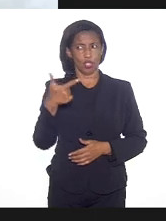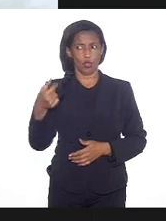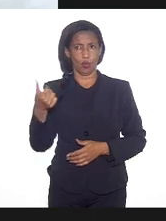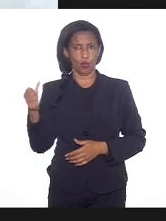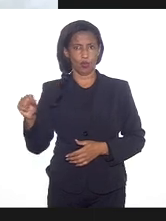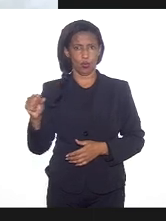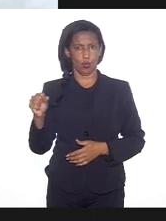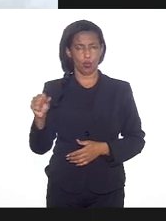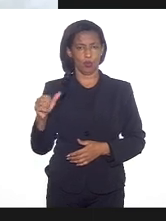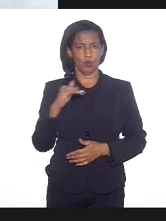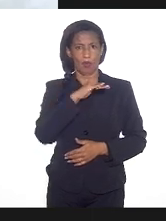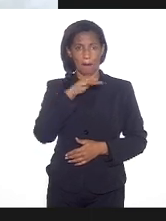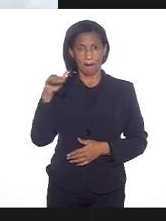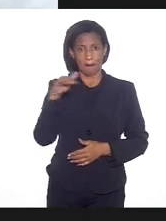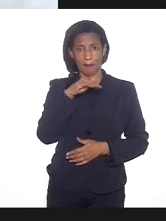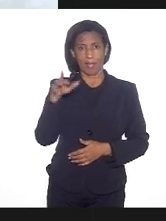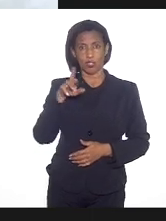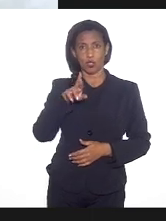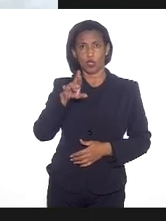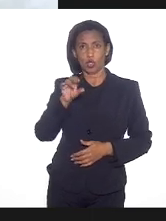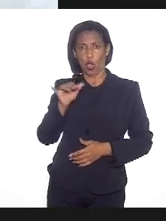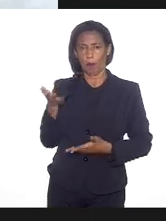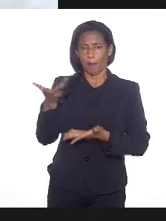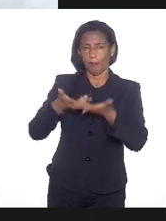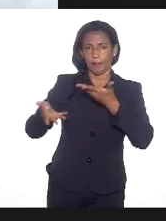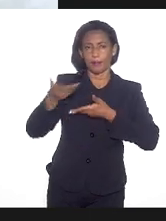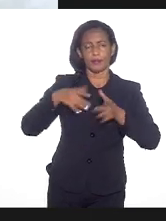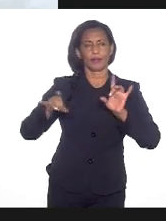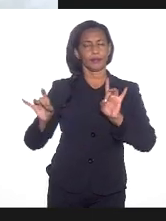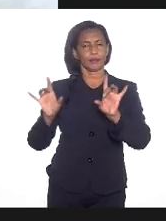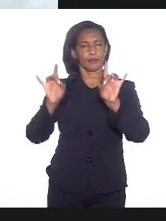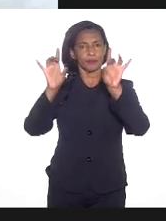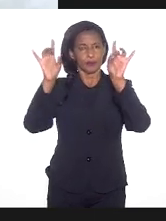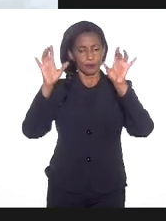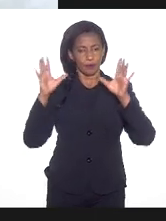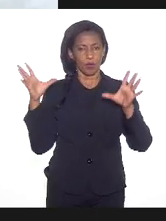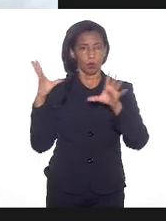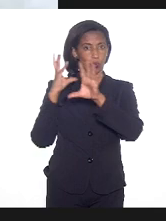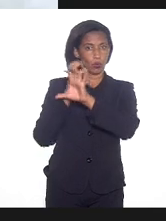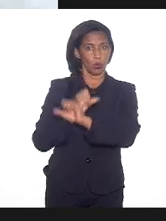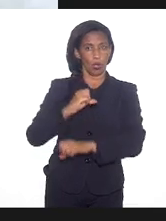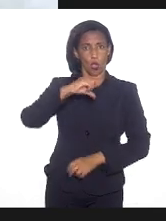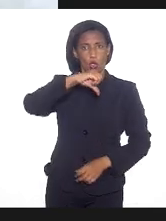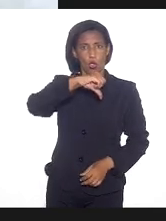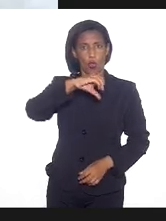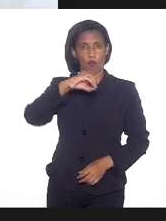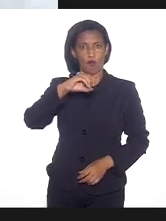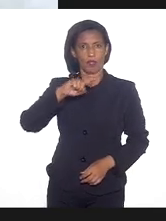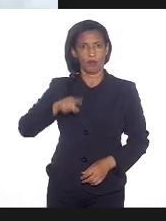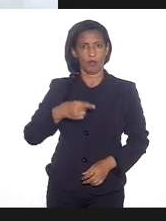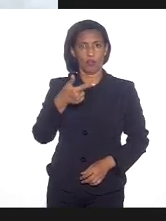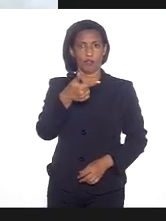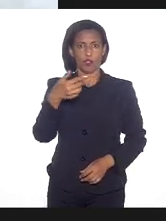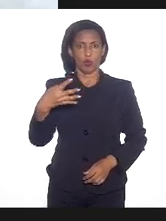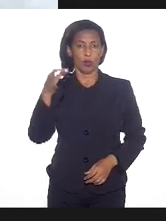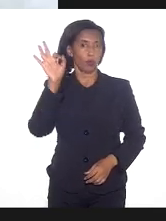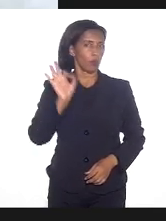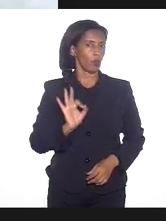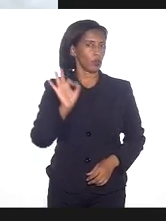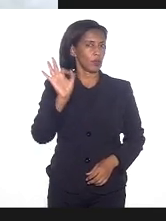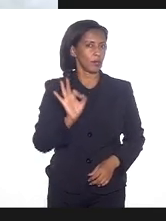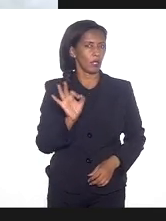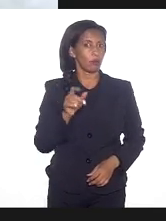que a média dos royalties e participações especiais sobre o total do ativo é de 90,24%. É um